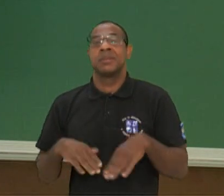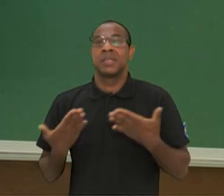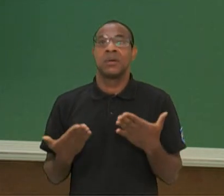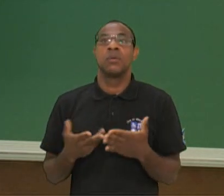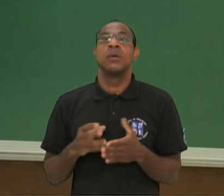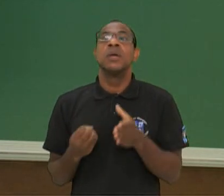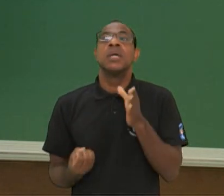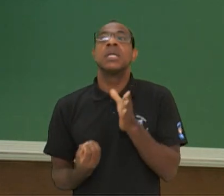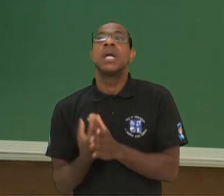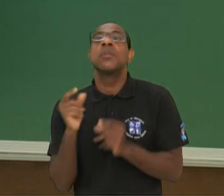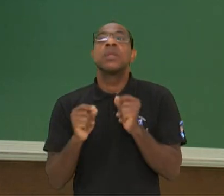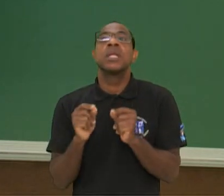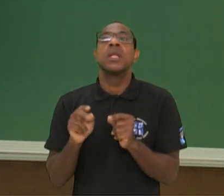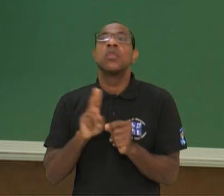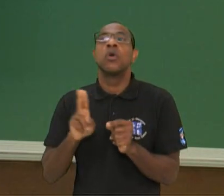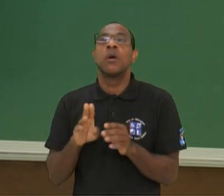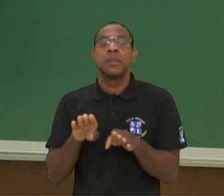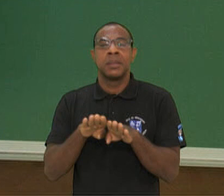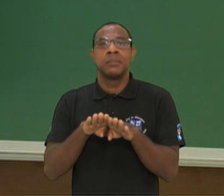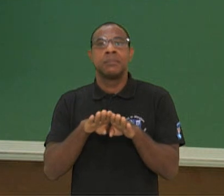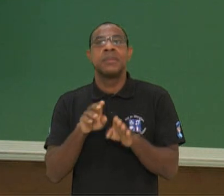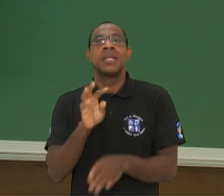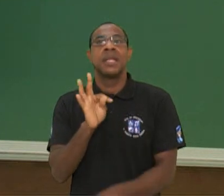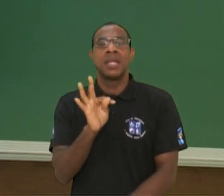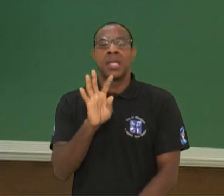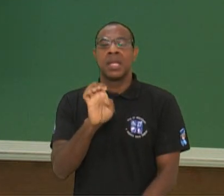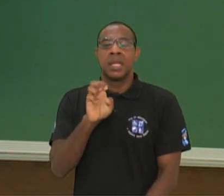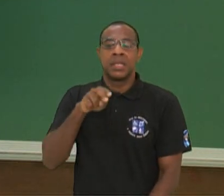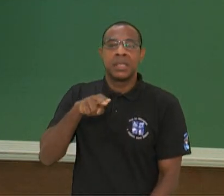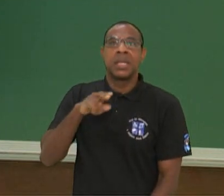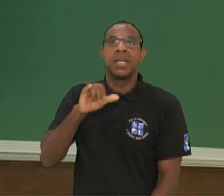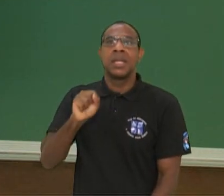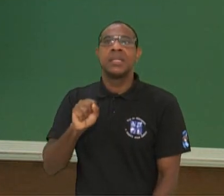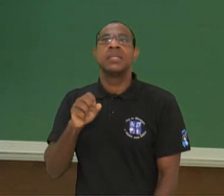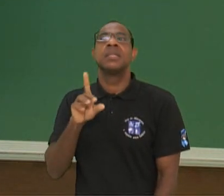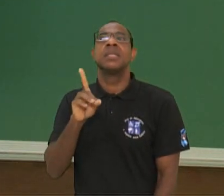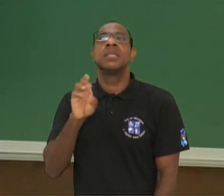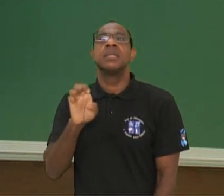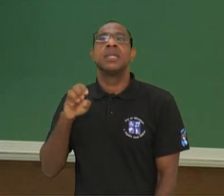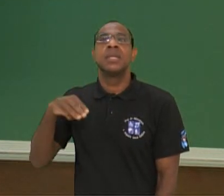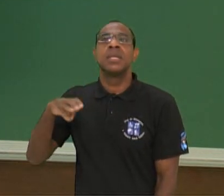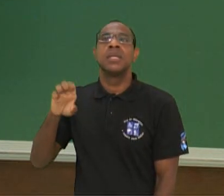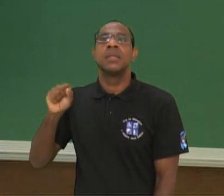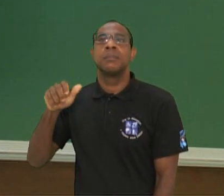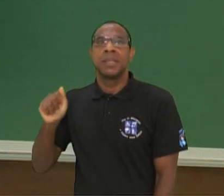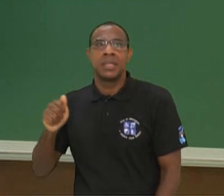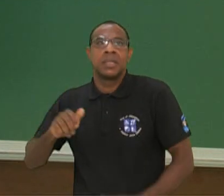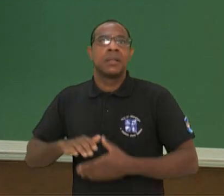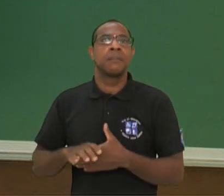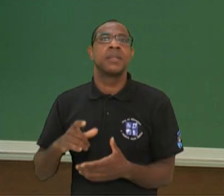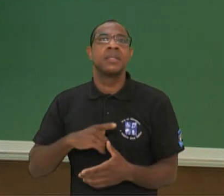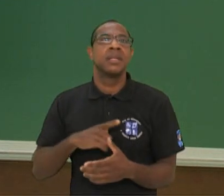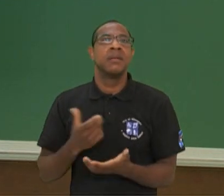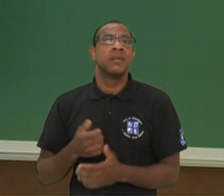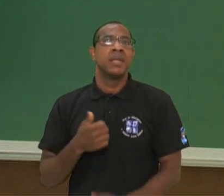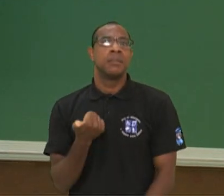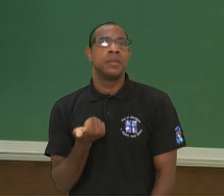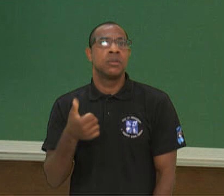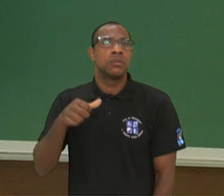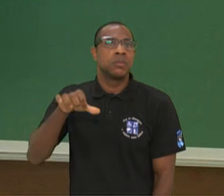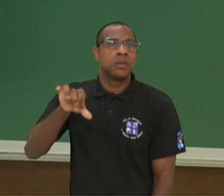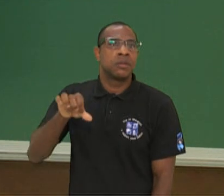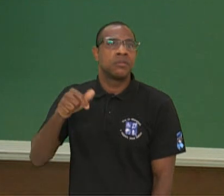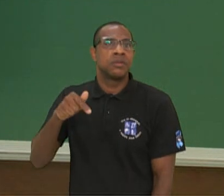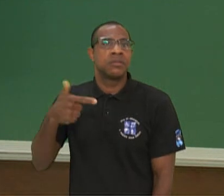Em 1927, em Londres teve o primeiro campeonato mundial de tênis de mesa e em 1988, em